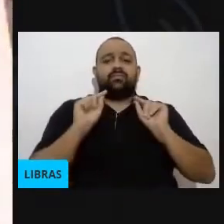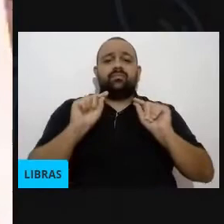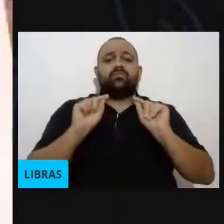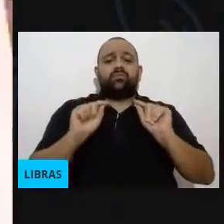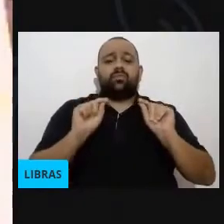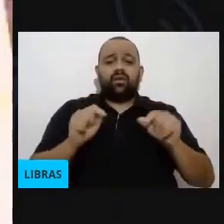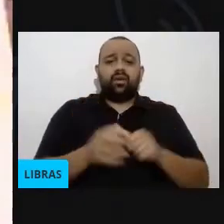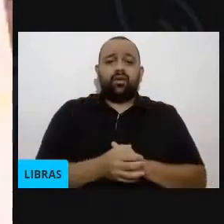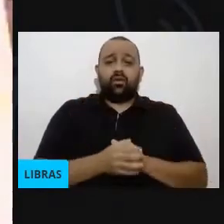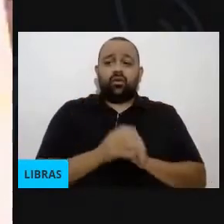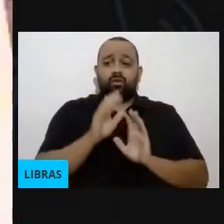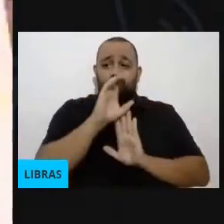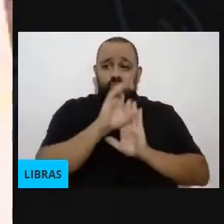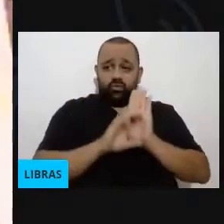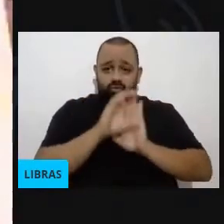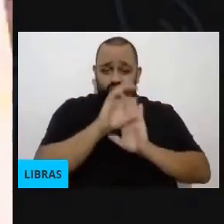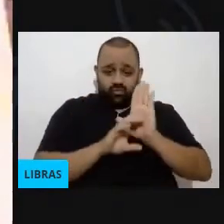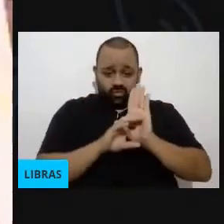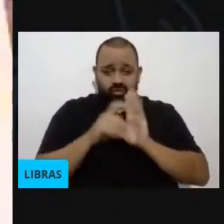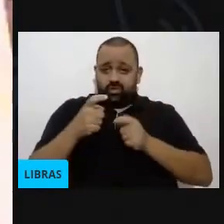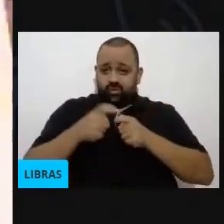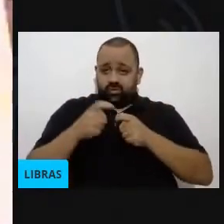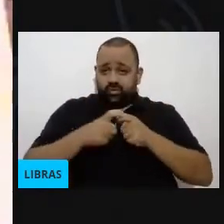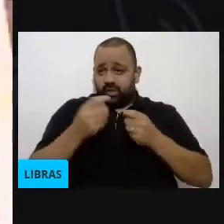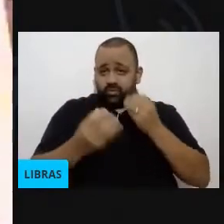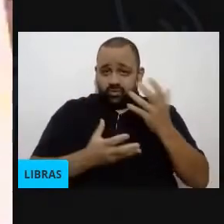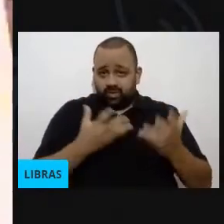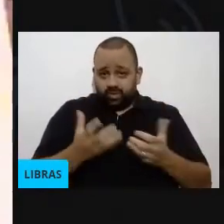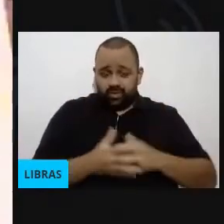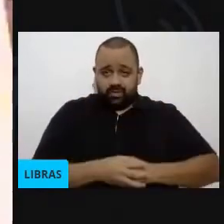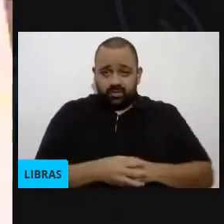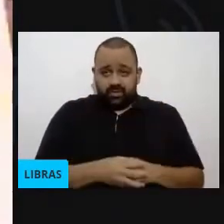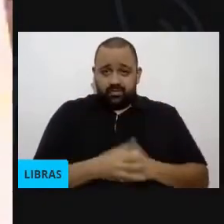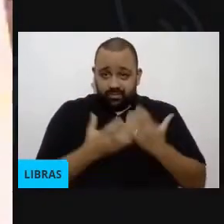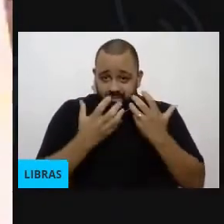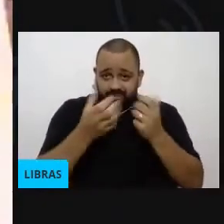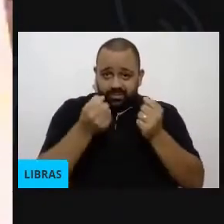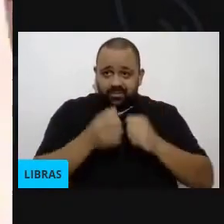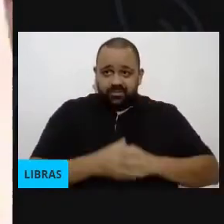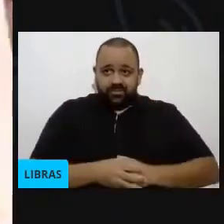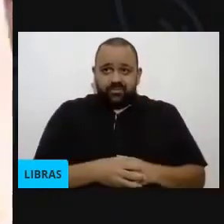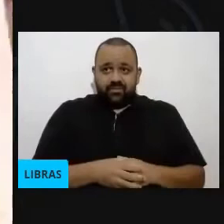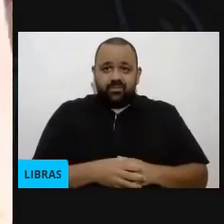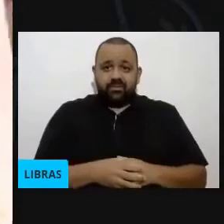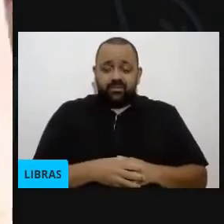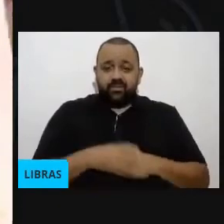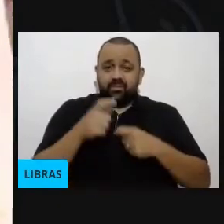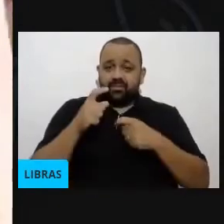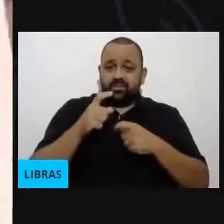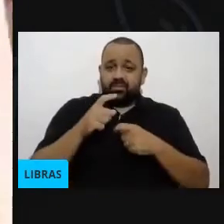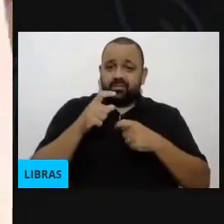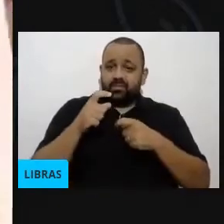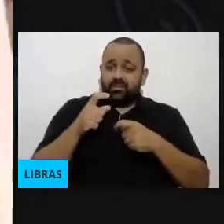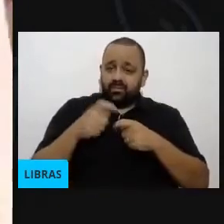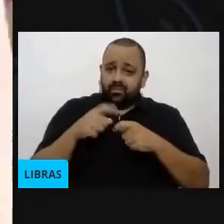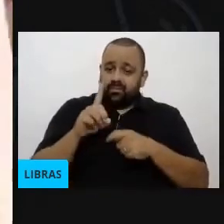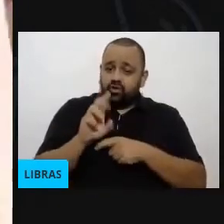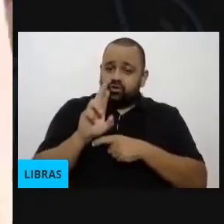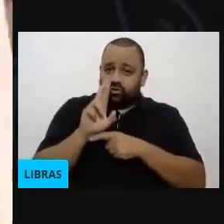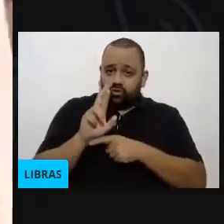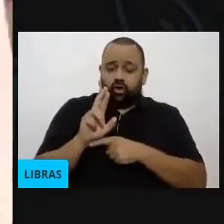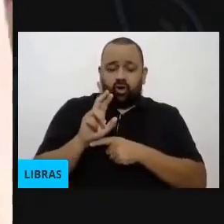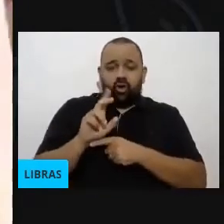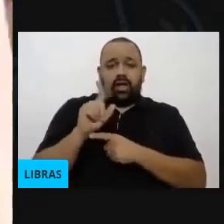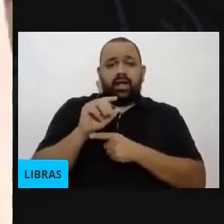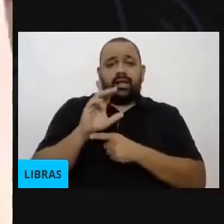o currículo do doutor, tá bom? Então, vamos lá. Dr. César de Moraes, graduado